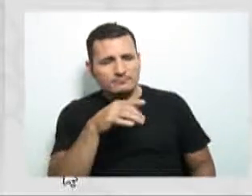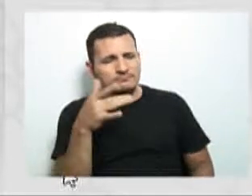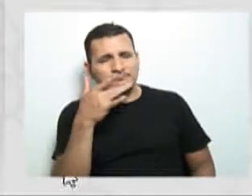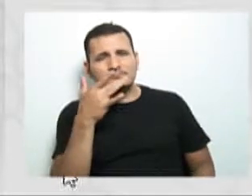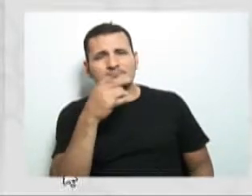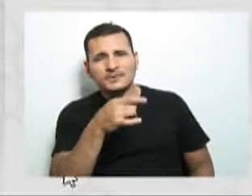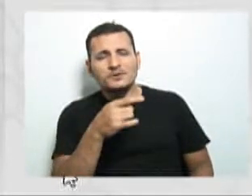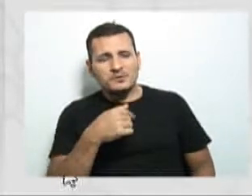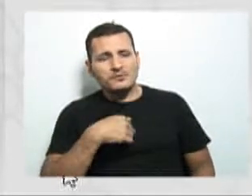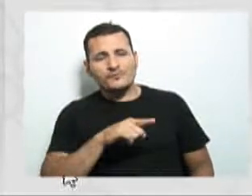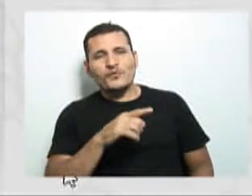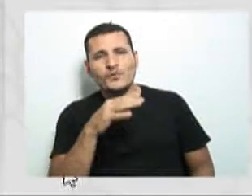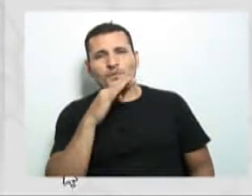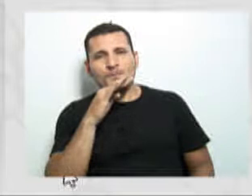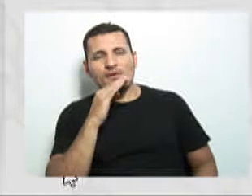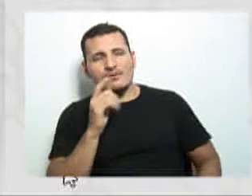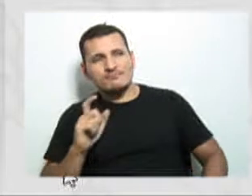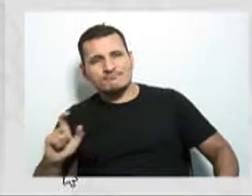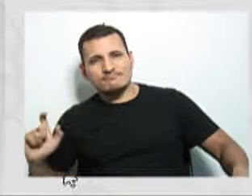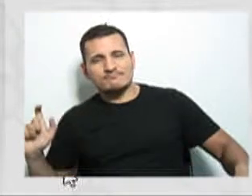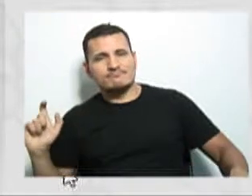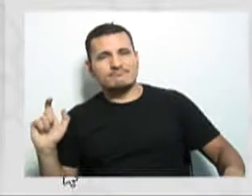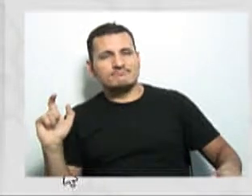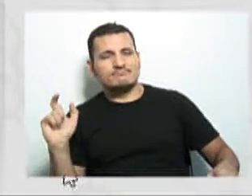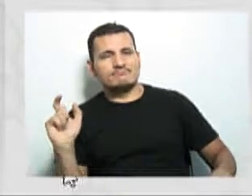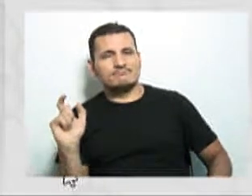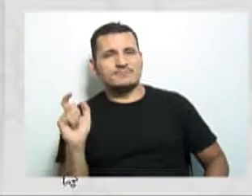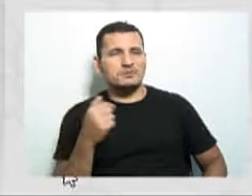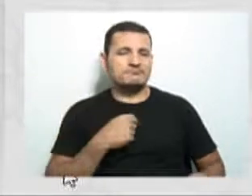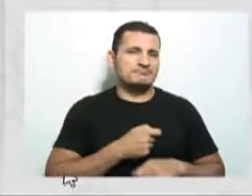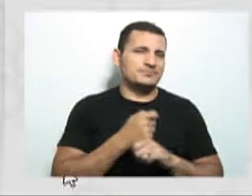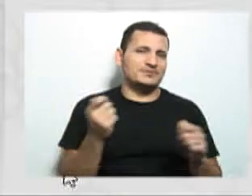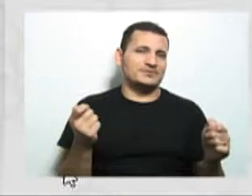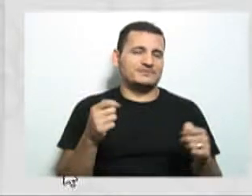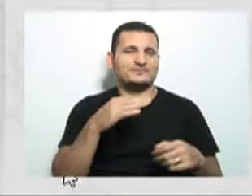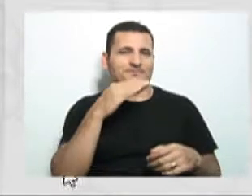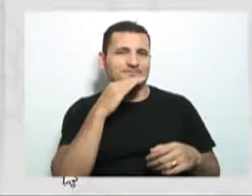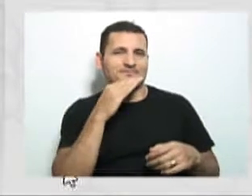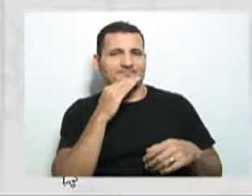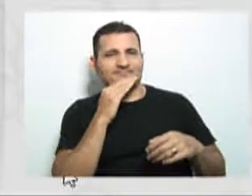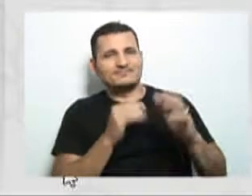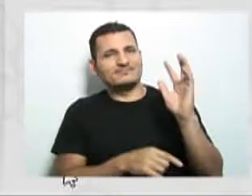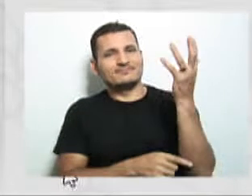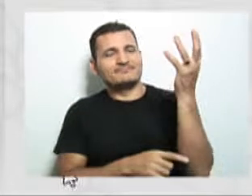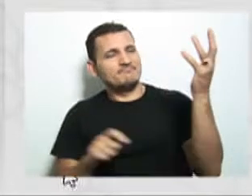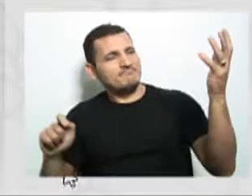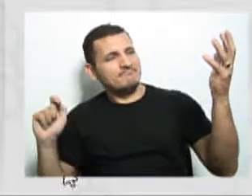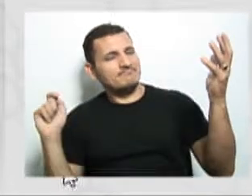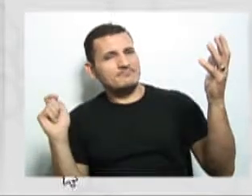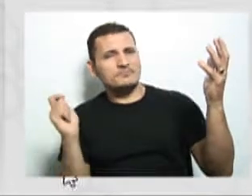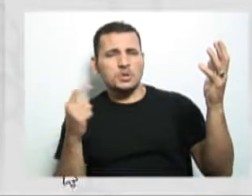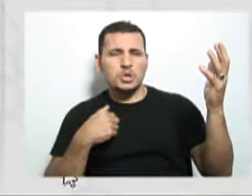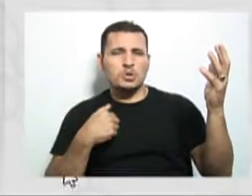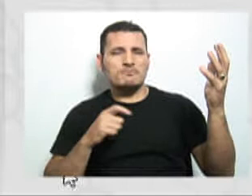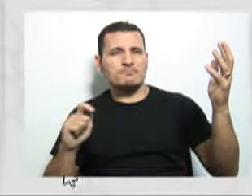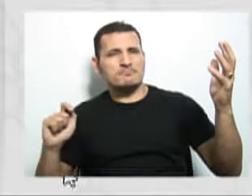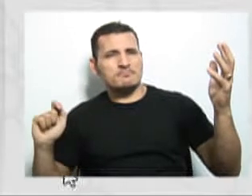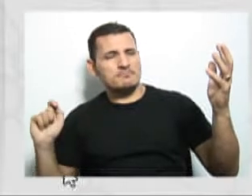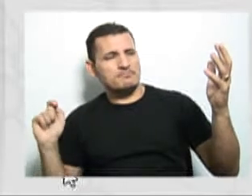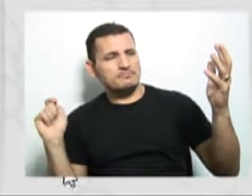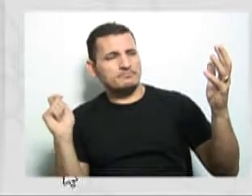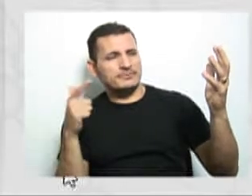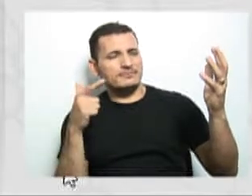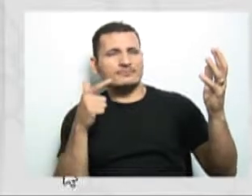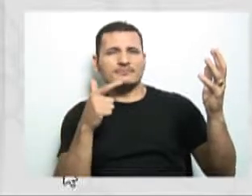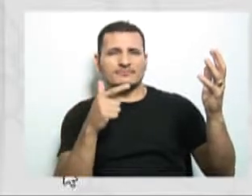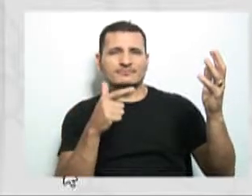dessas mangas que eu vou acertar. Naquela bonitinha, amarelinha ali. Claro, seria impossível acertar aquela manga. Mas olha, quando eu mirei no pé de manga, naquela manguinha linda,